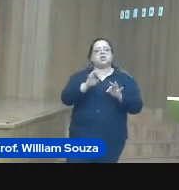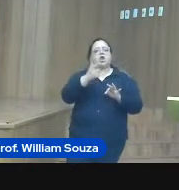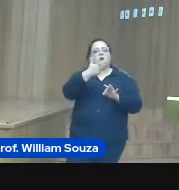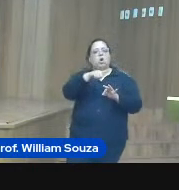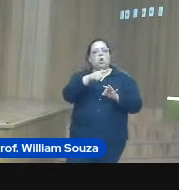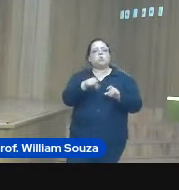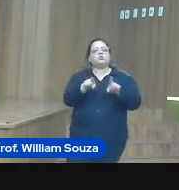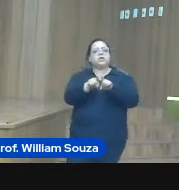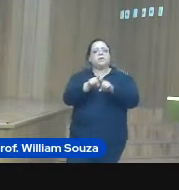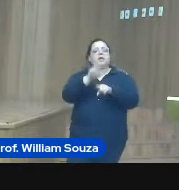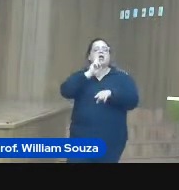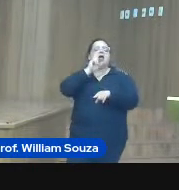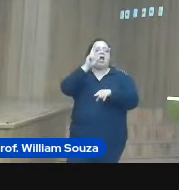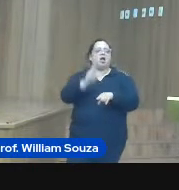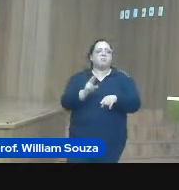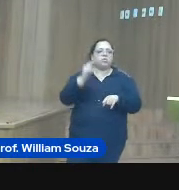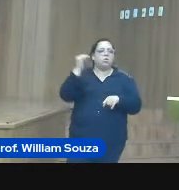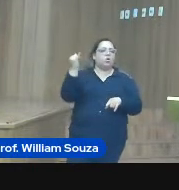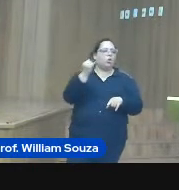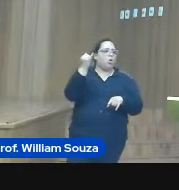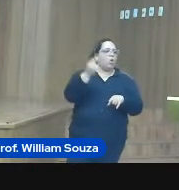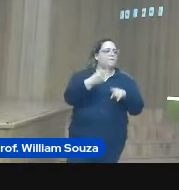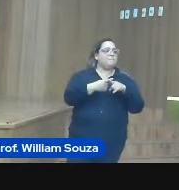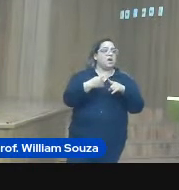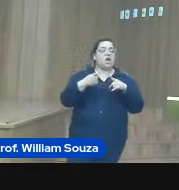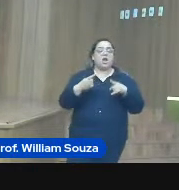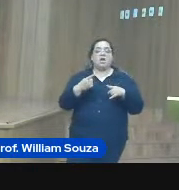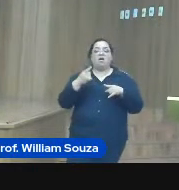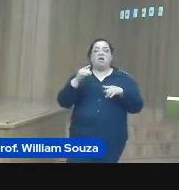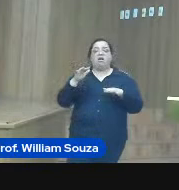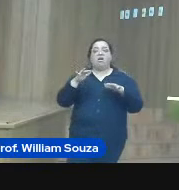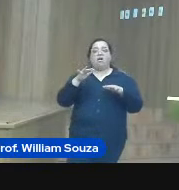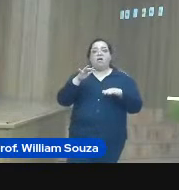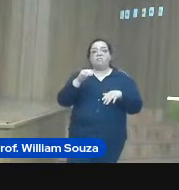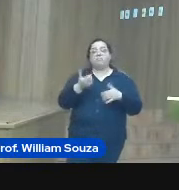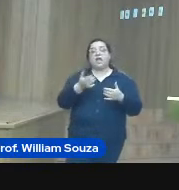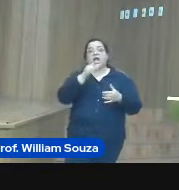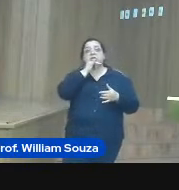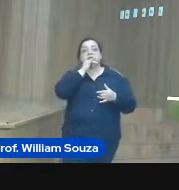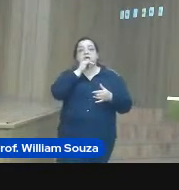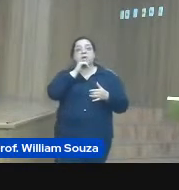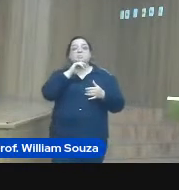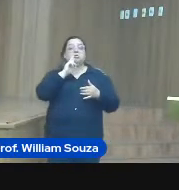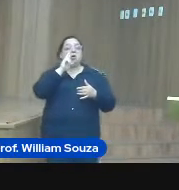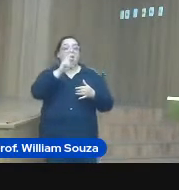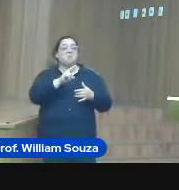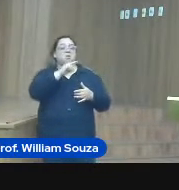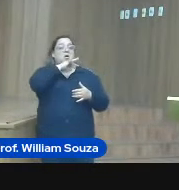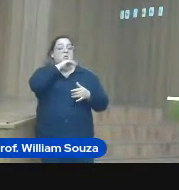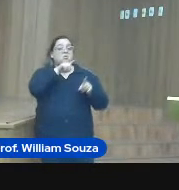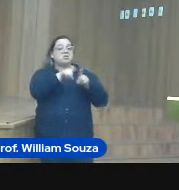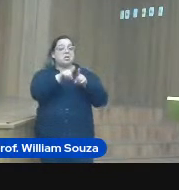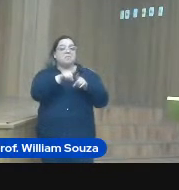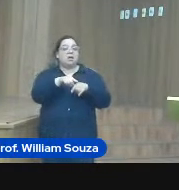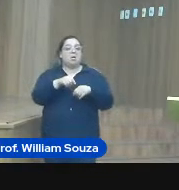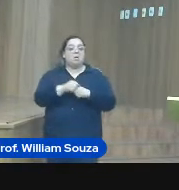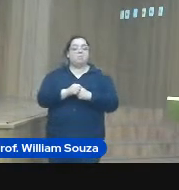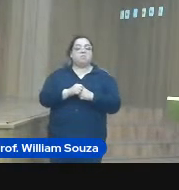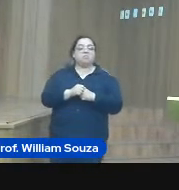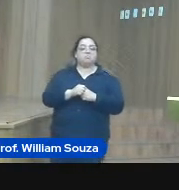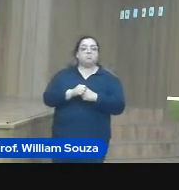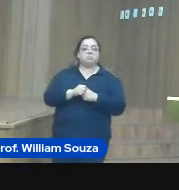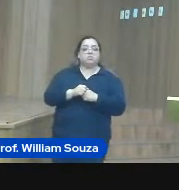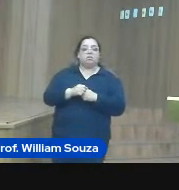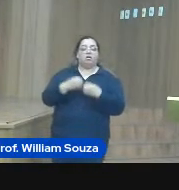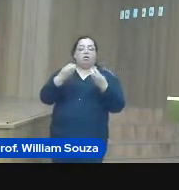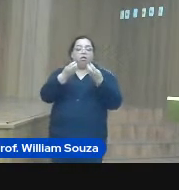fundamentais, mas que são horrorosas, como cobiça, poder, opressão. Então,